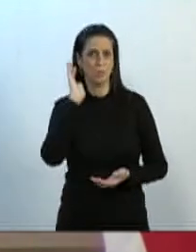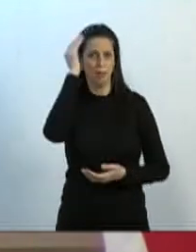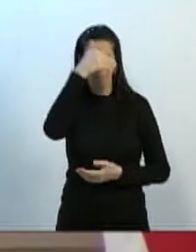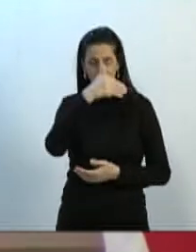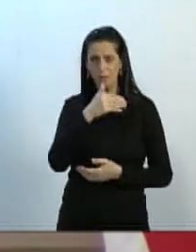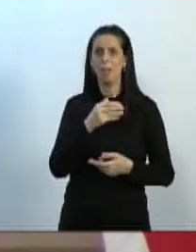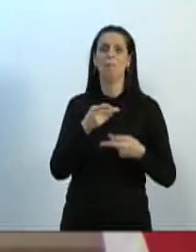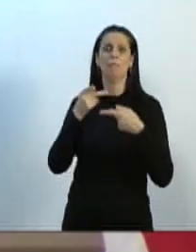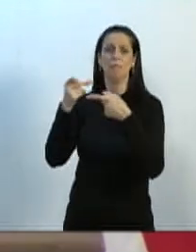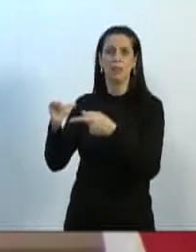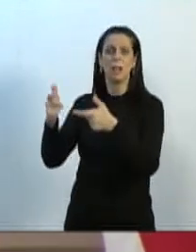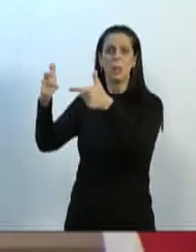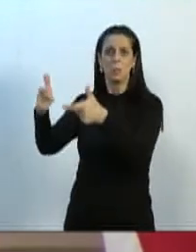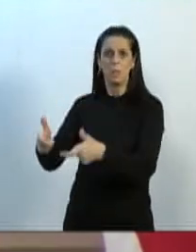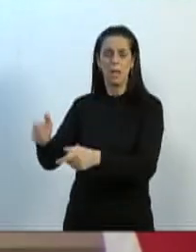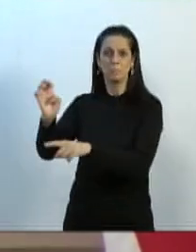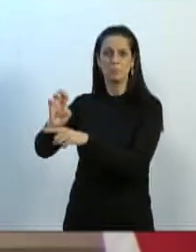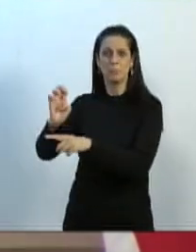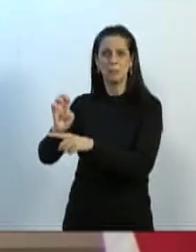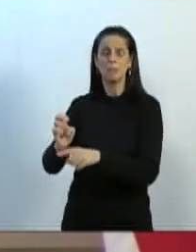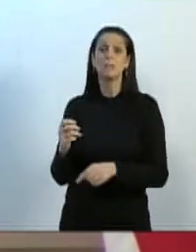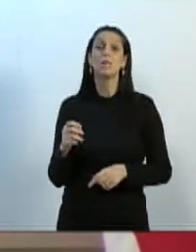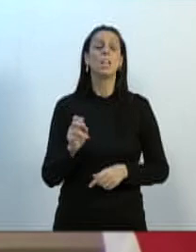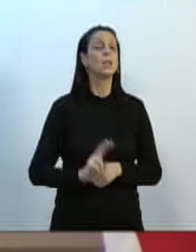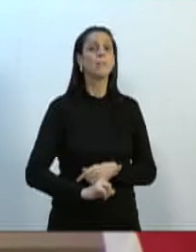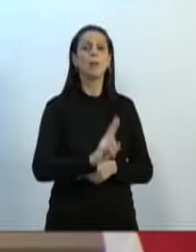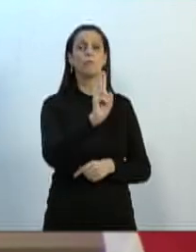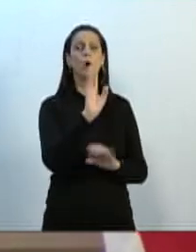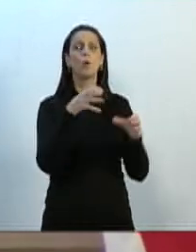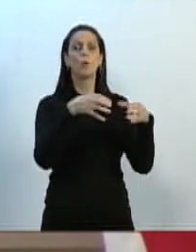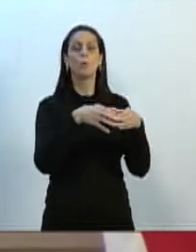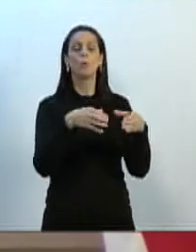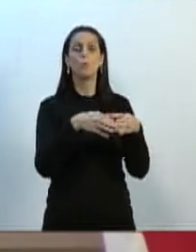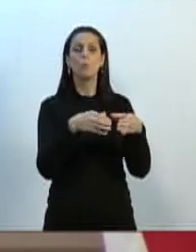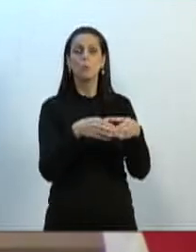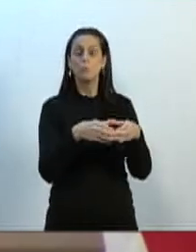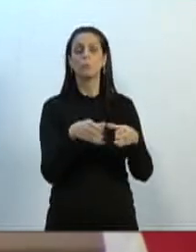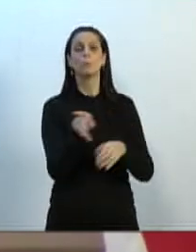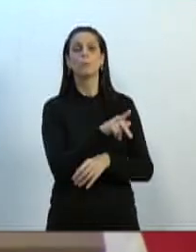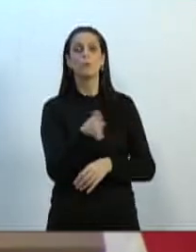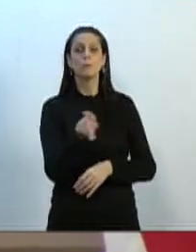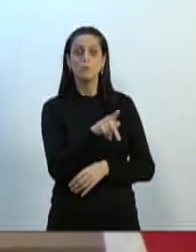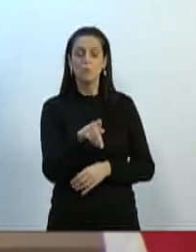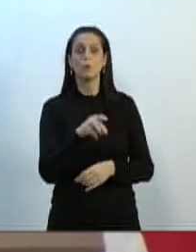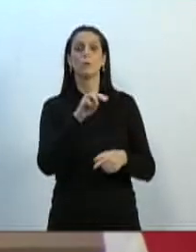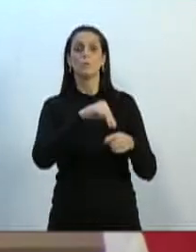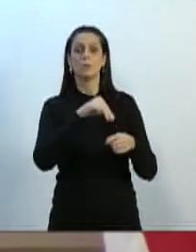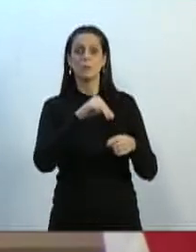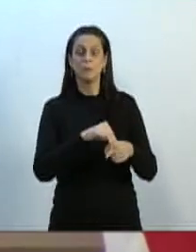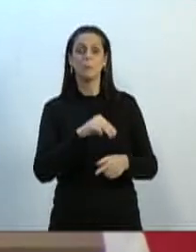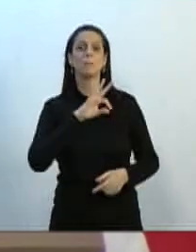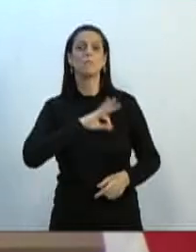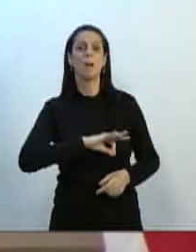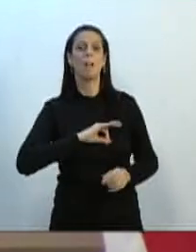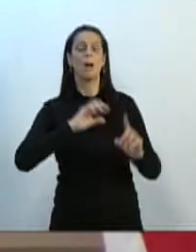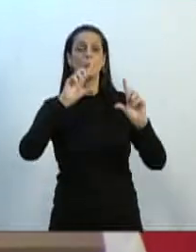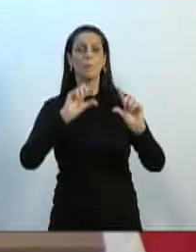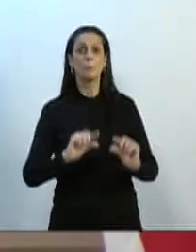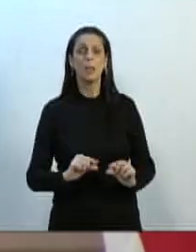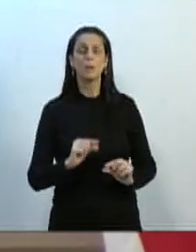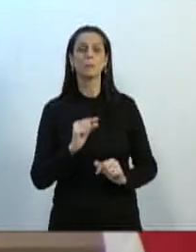os estudantes sabem que o professor do município está ganhando R$2.000 a menos que o professor do Estado.